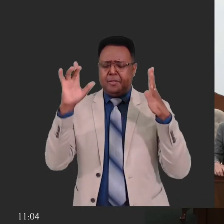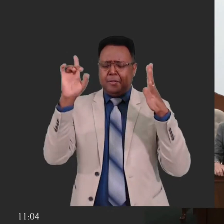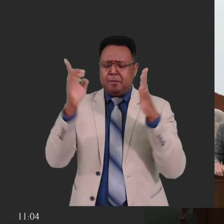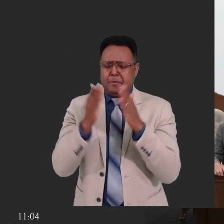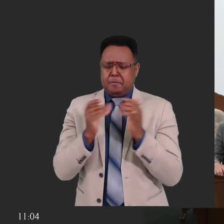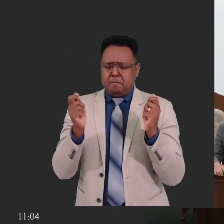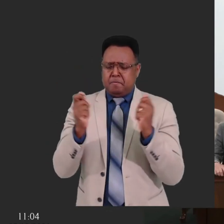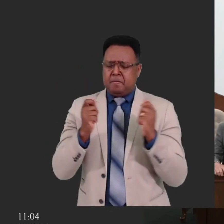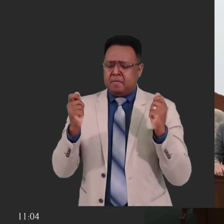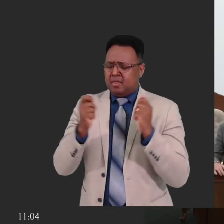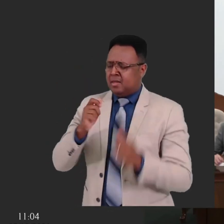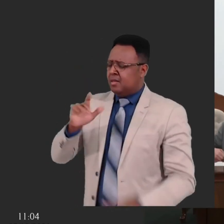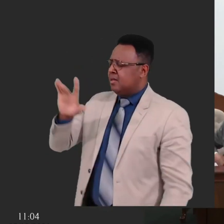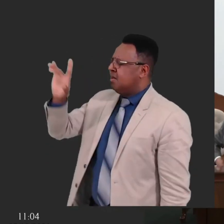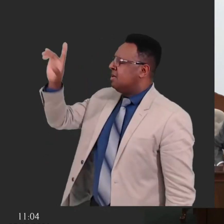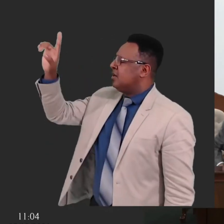Nosso eterno Deus,